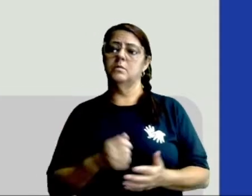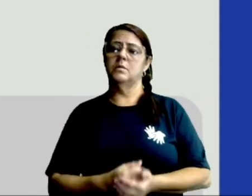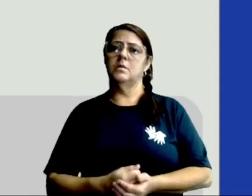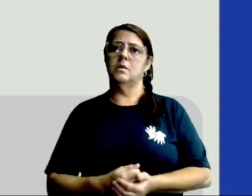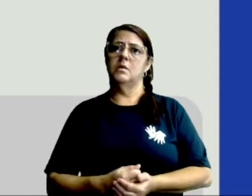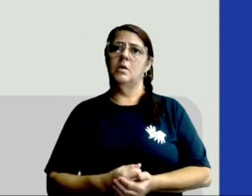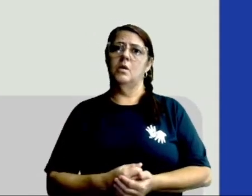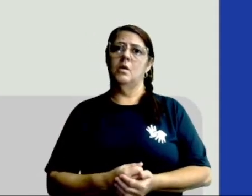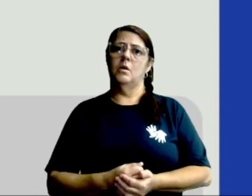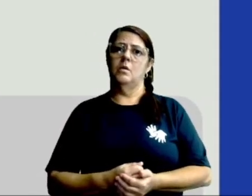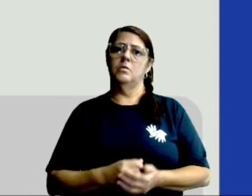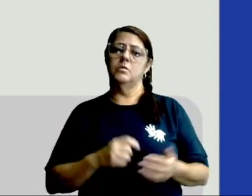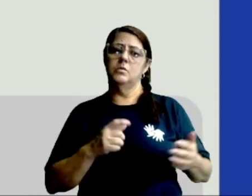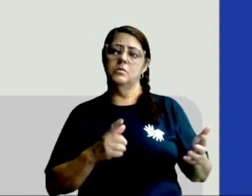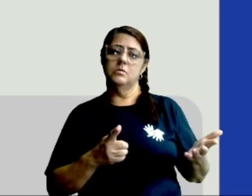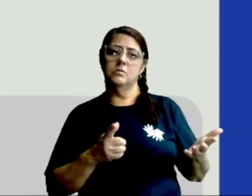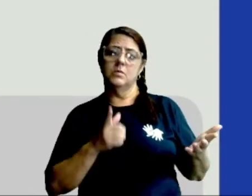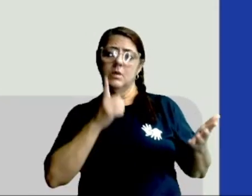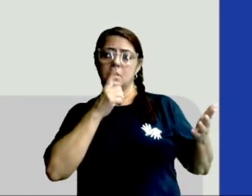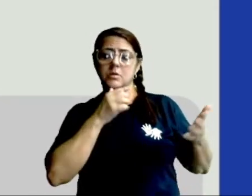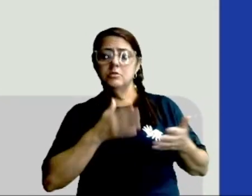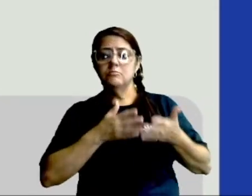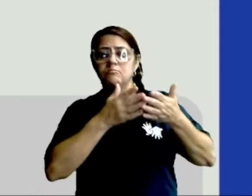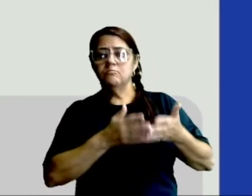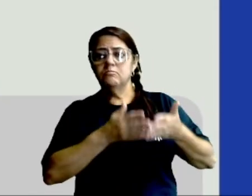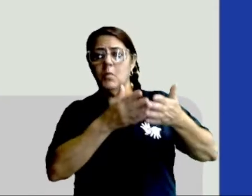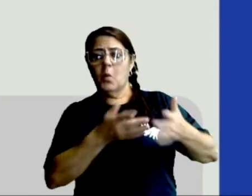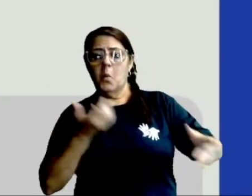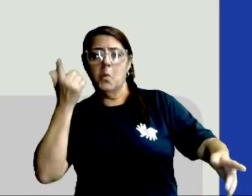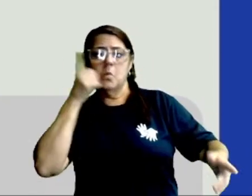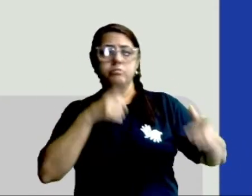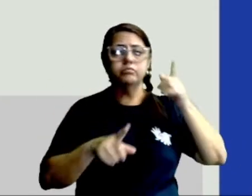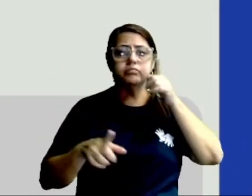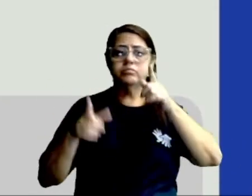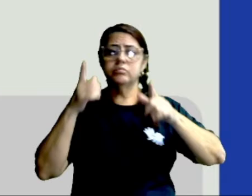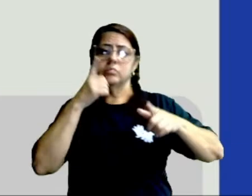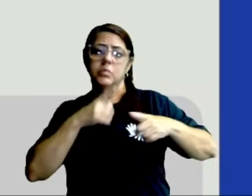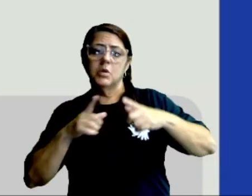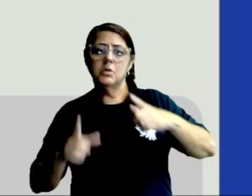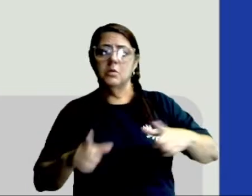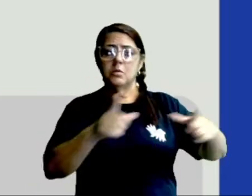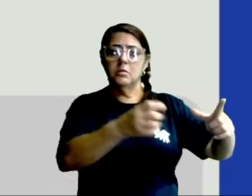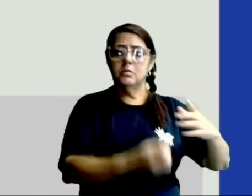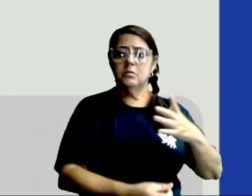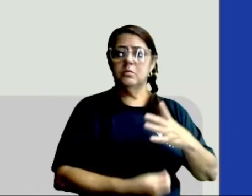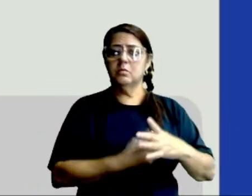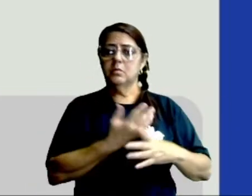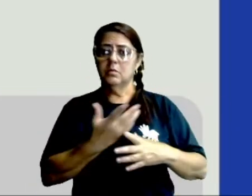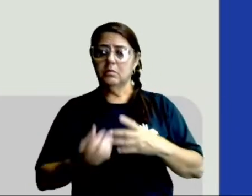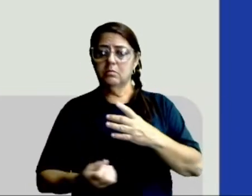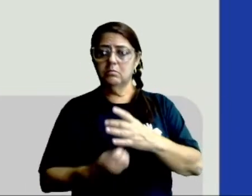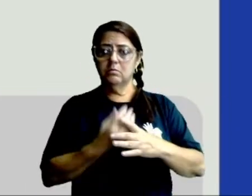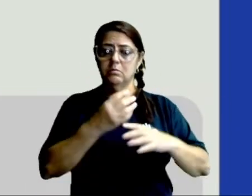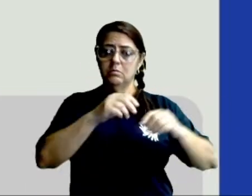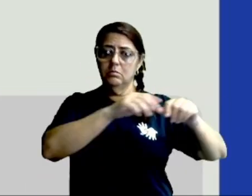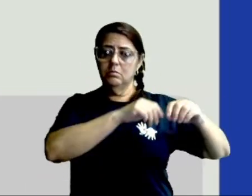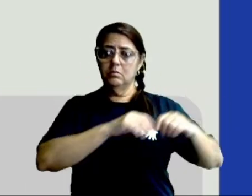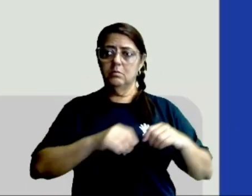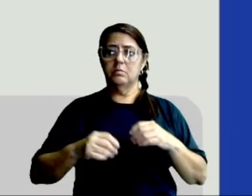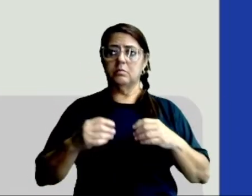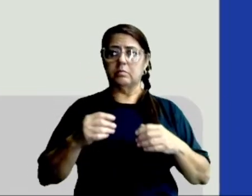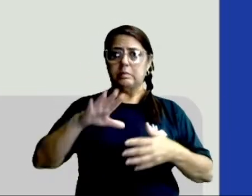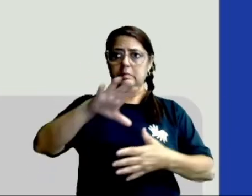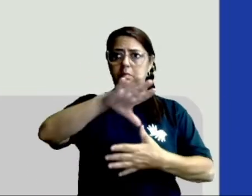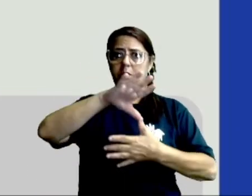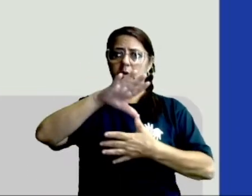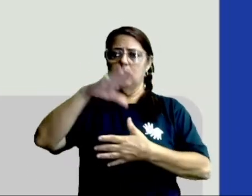ao oceano, né? Conseguiram conquistar novas colônias e descobrir novas terras, né? Como foi o caso do descobrimento da